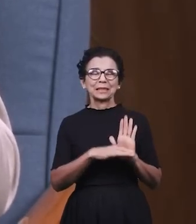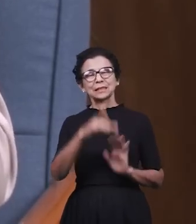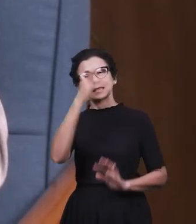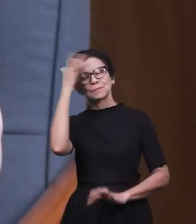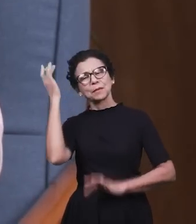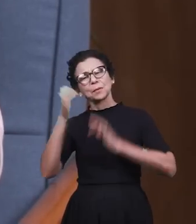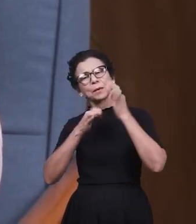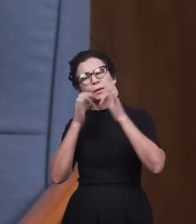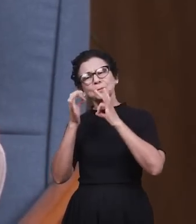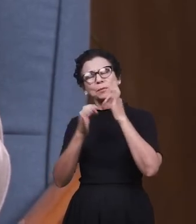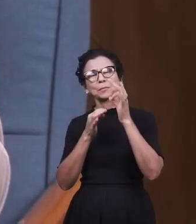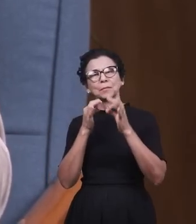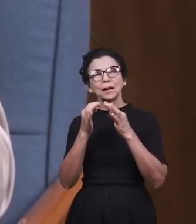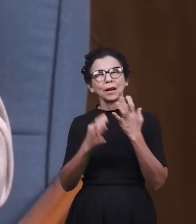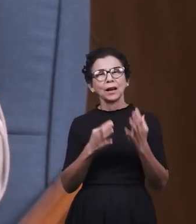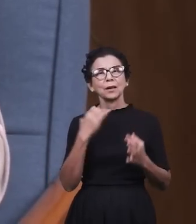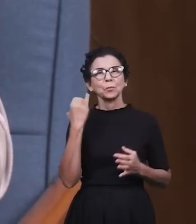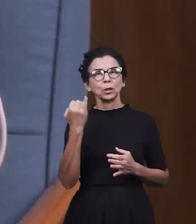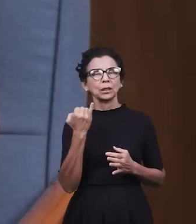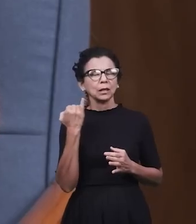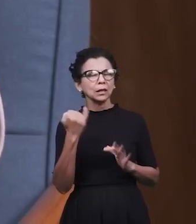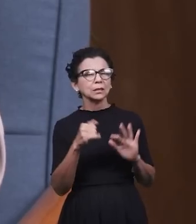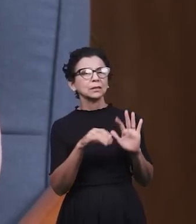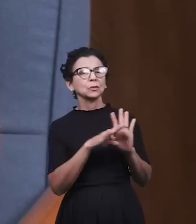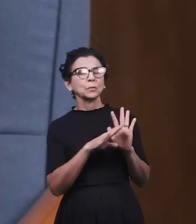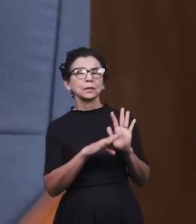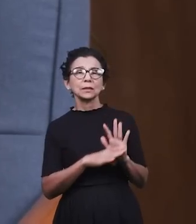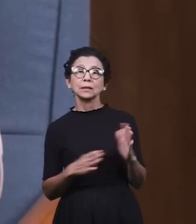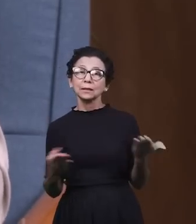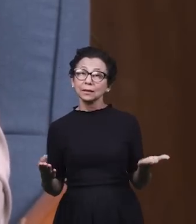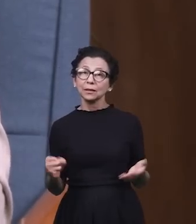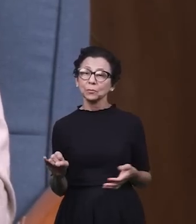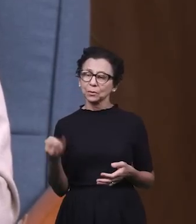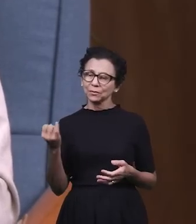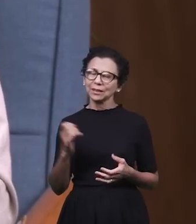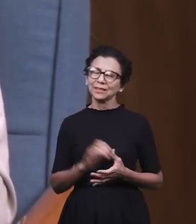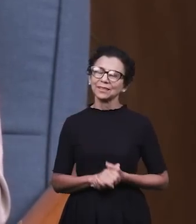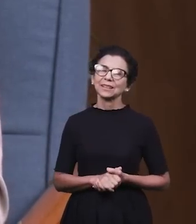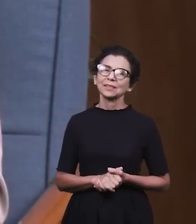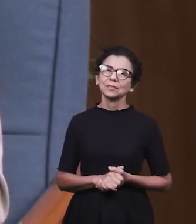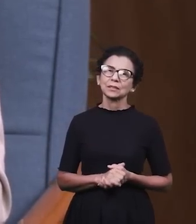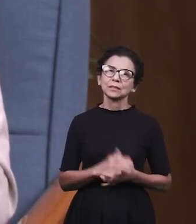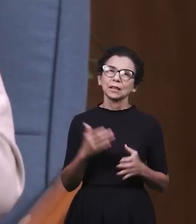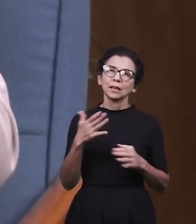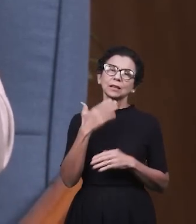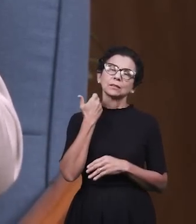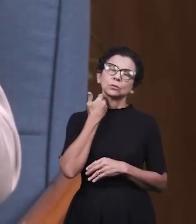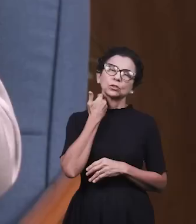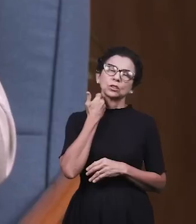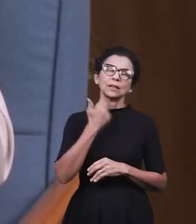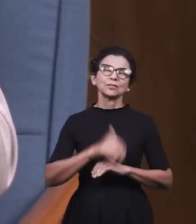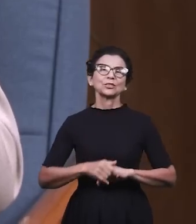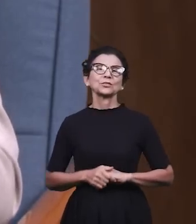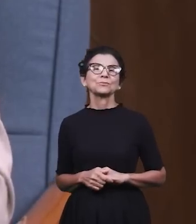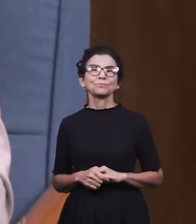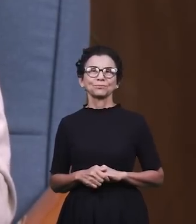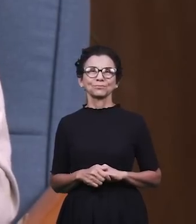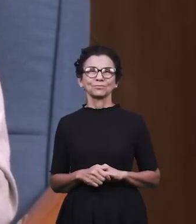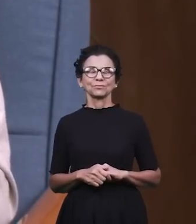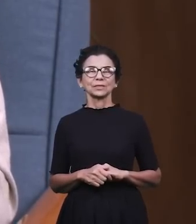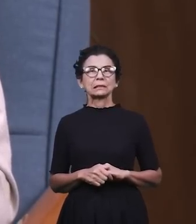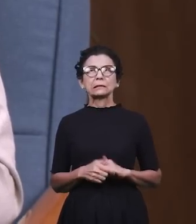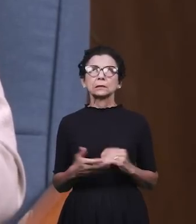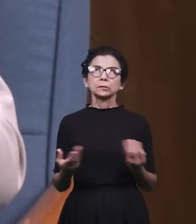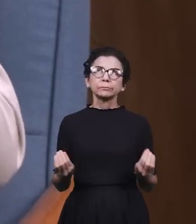ali os seus comentários, falavam sobre a importância do programa. Aproveita, comenta aqui no nosso chat, né, na área de comentários. Você pode ali